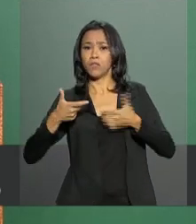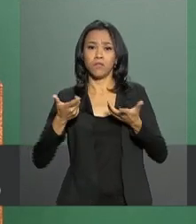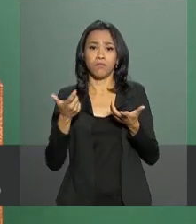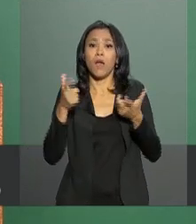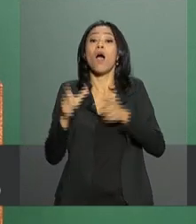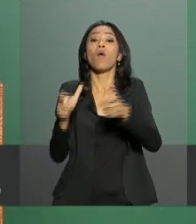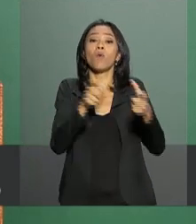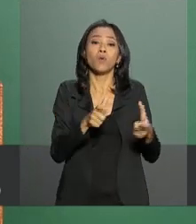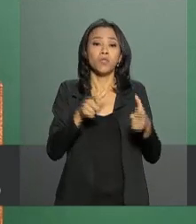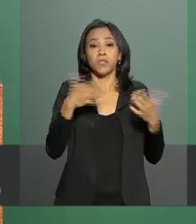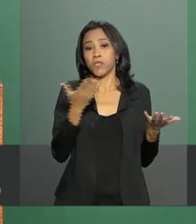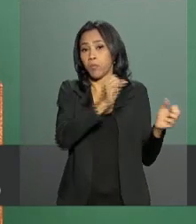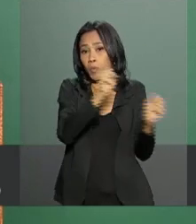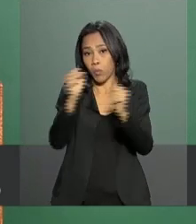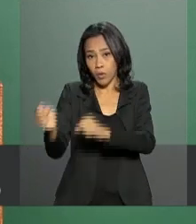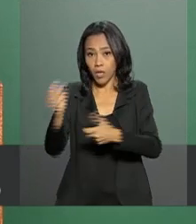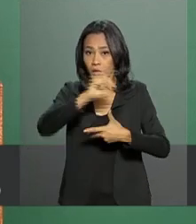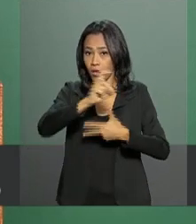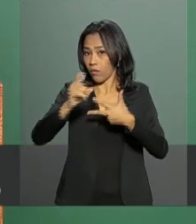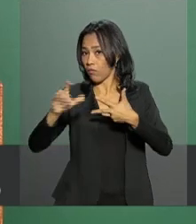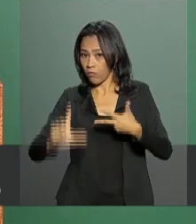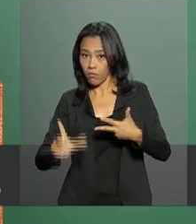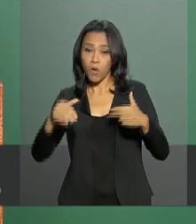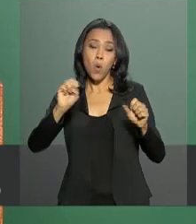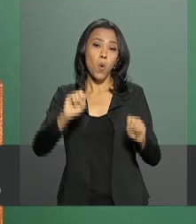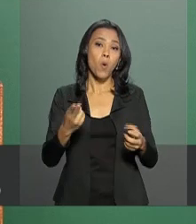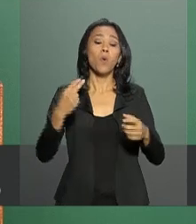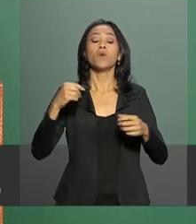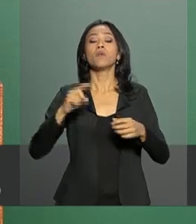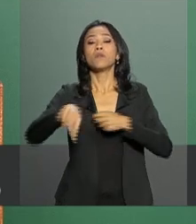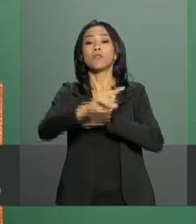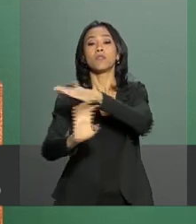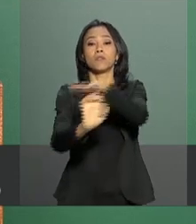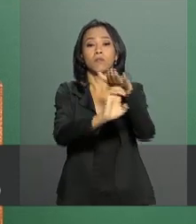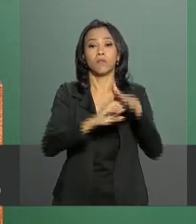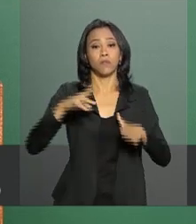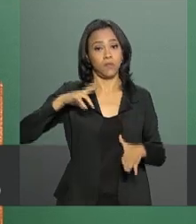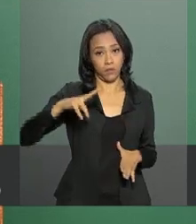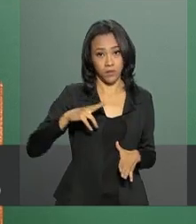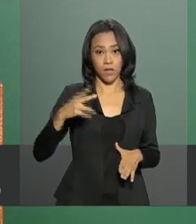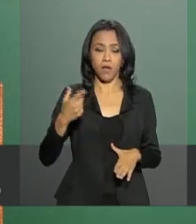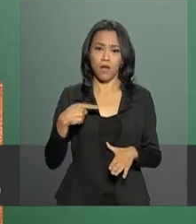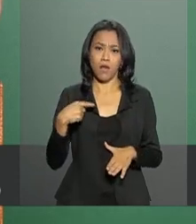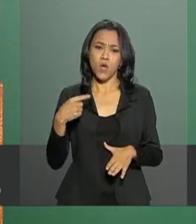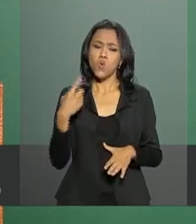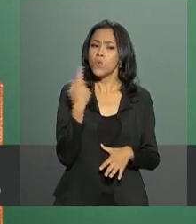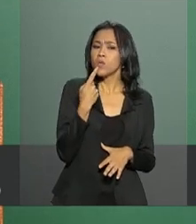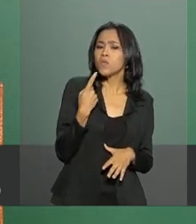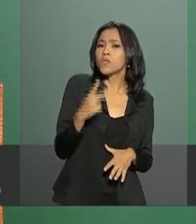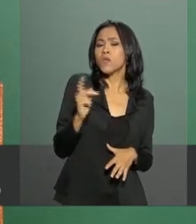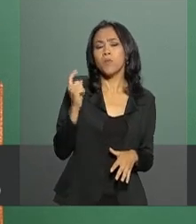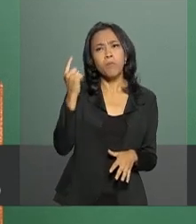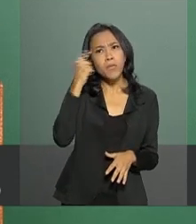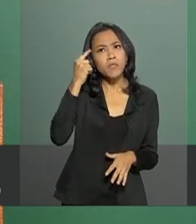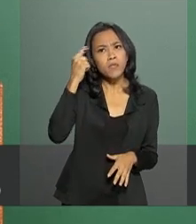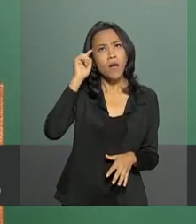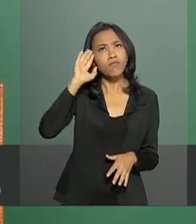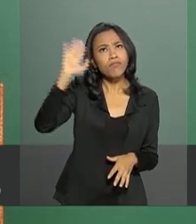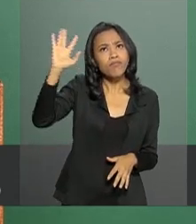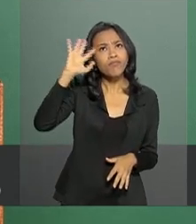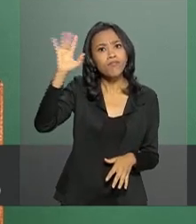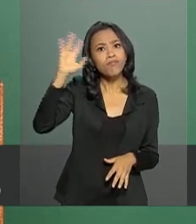estado ou seja a iniciativa privada poderá achar que poderá o seu pensamento ser o